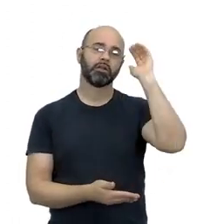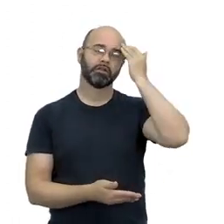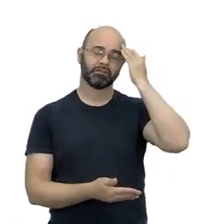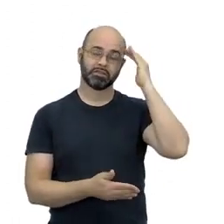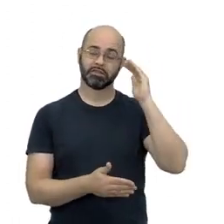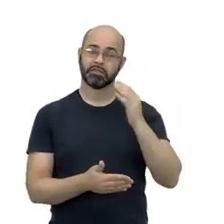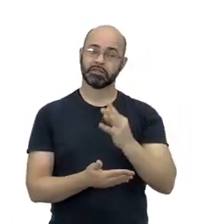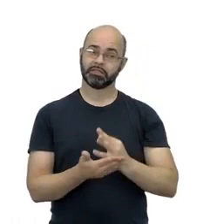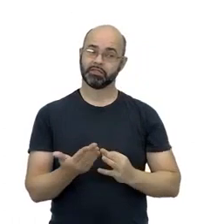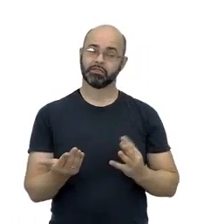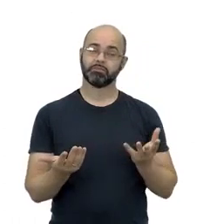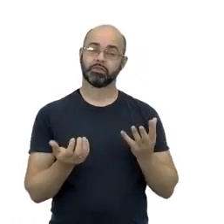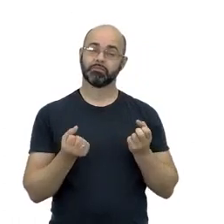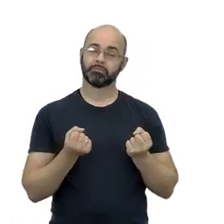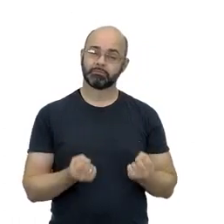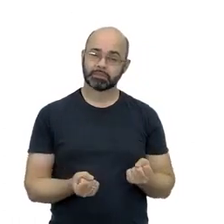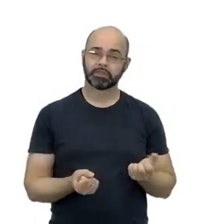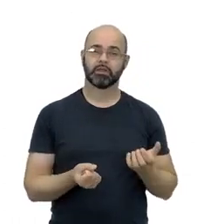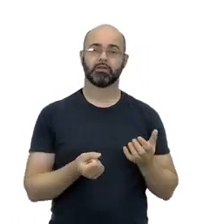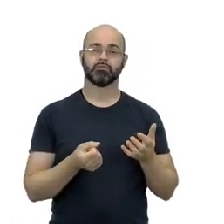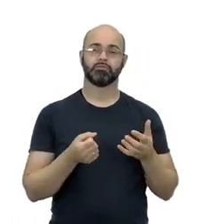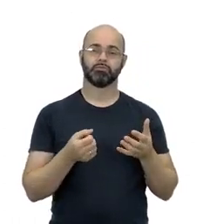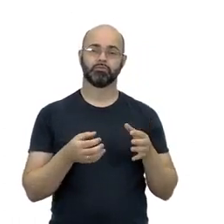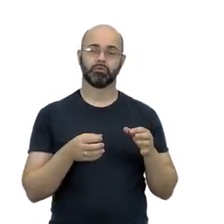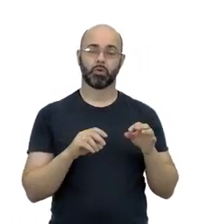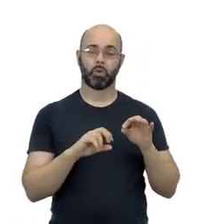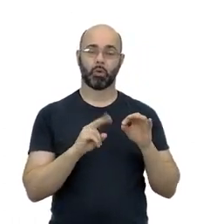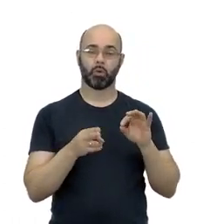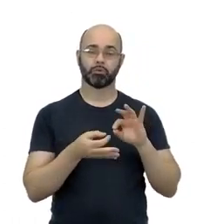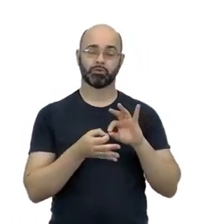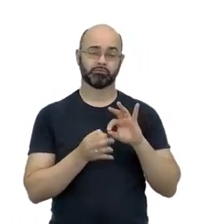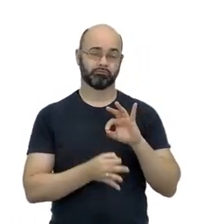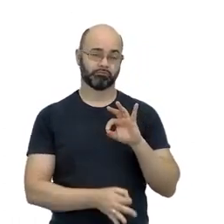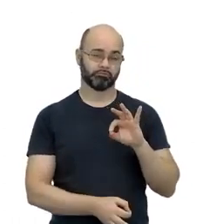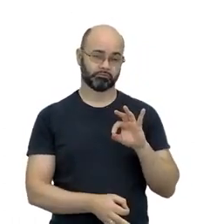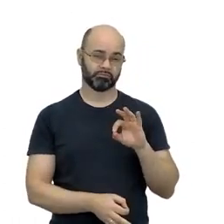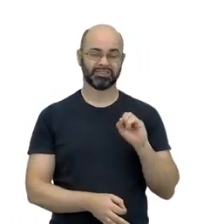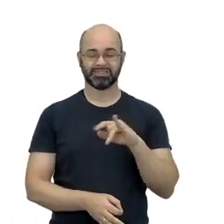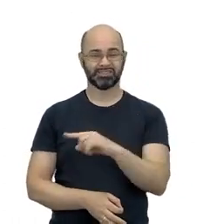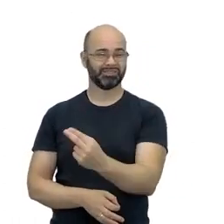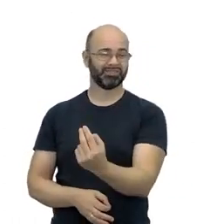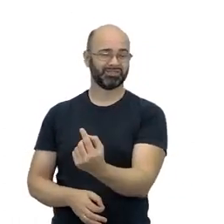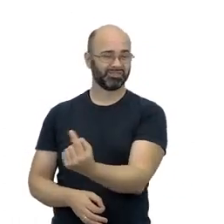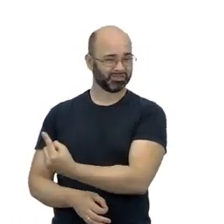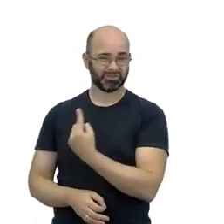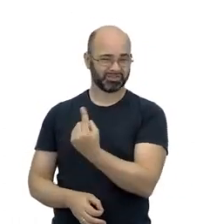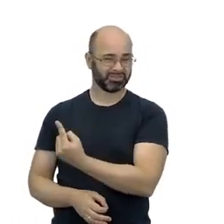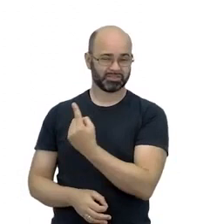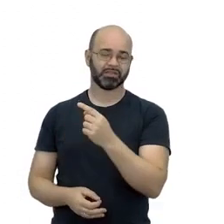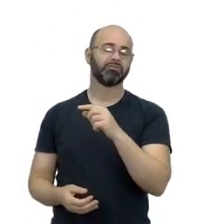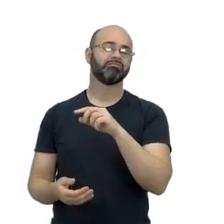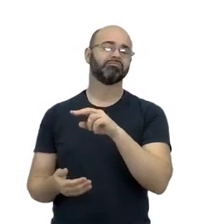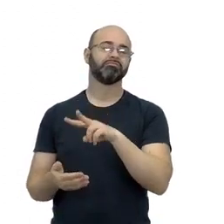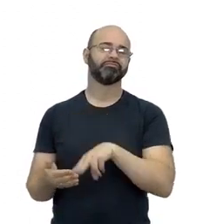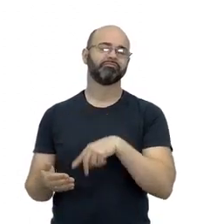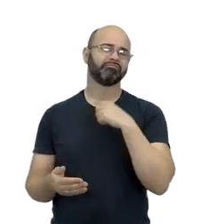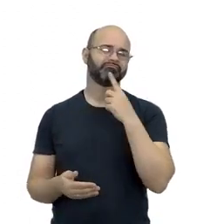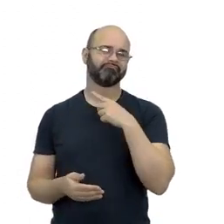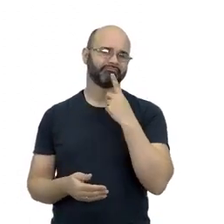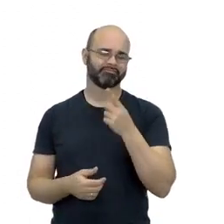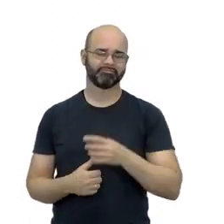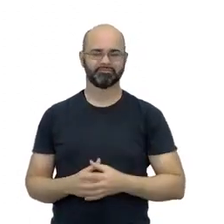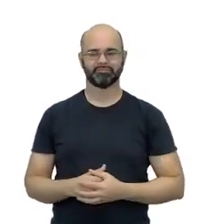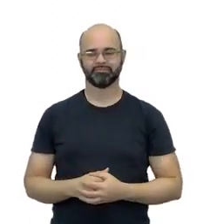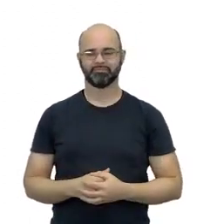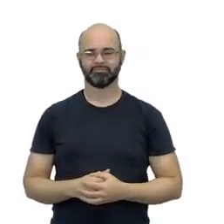e ou mais longo que sozinhos eles não conseguiriam ler, não é? Um